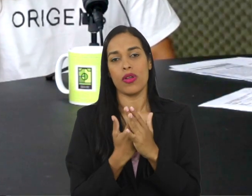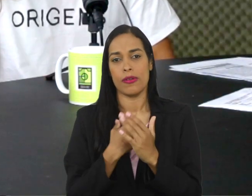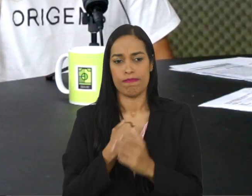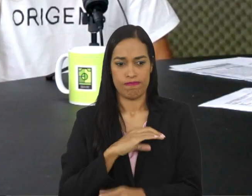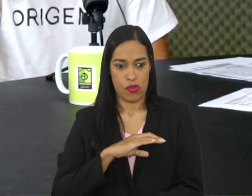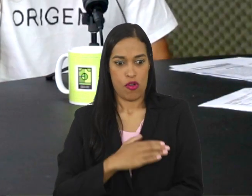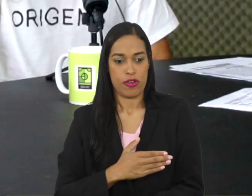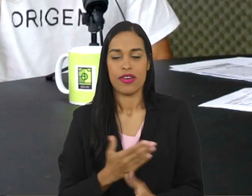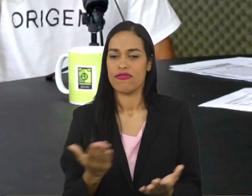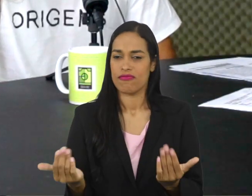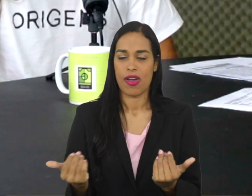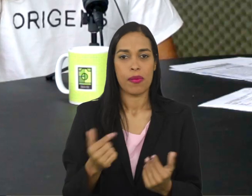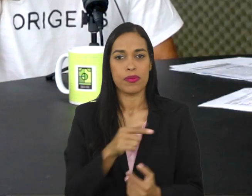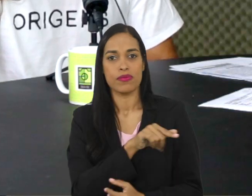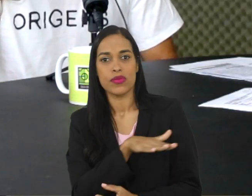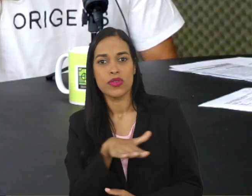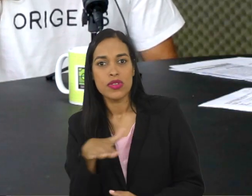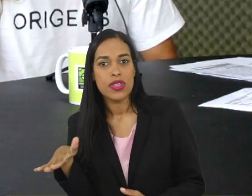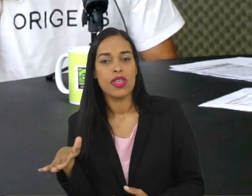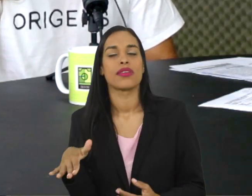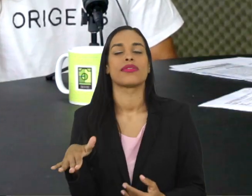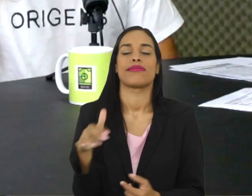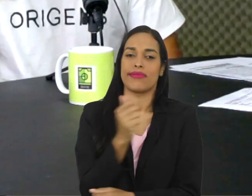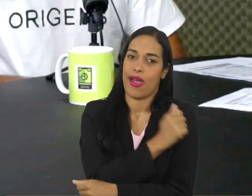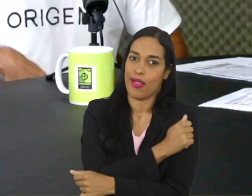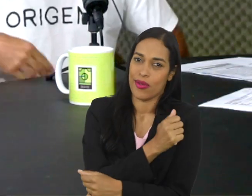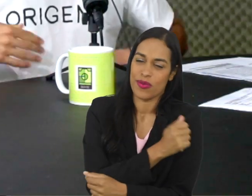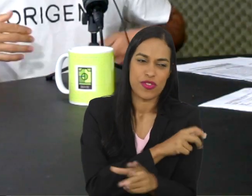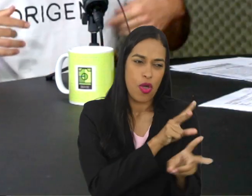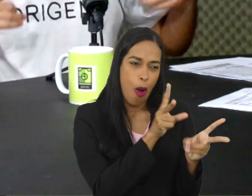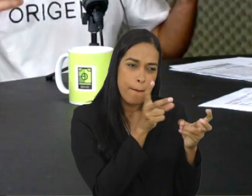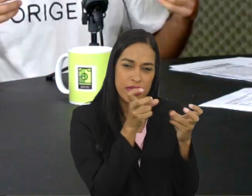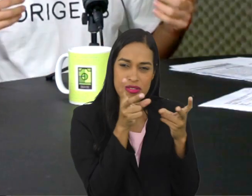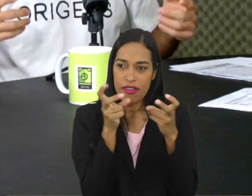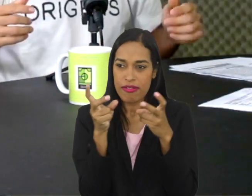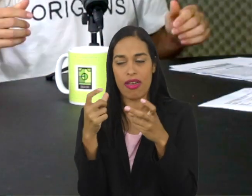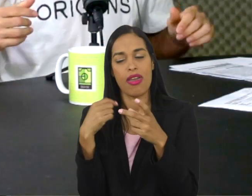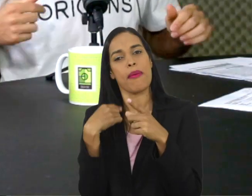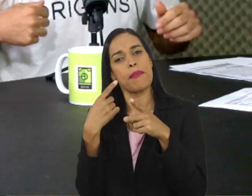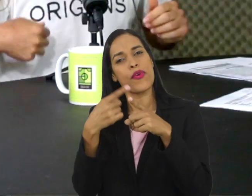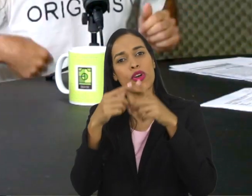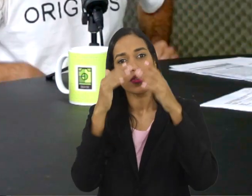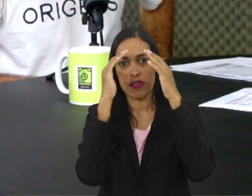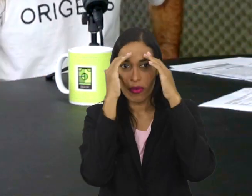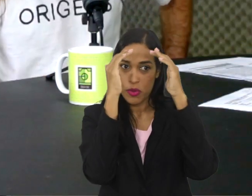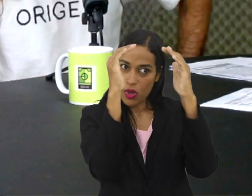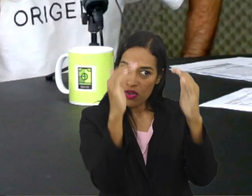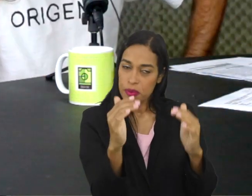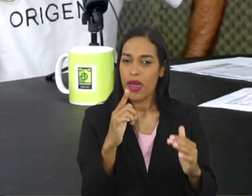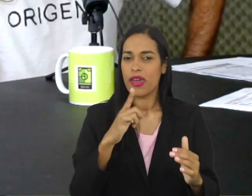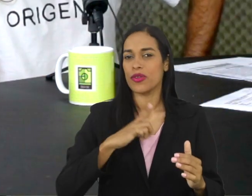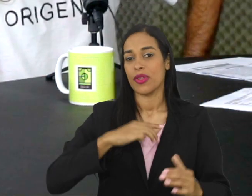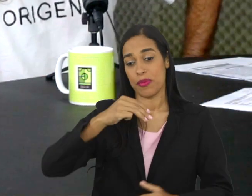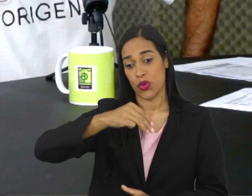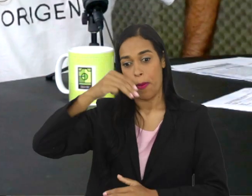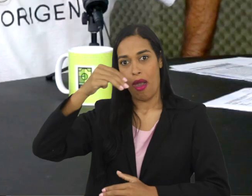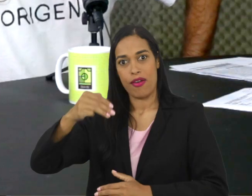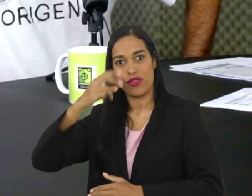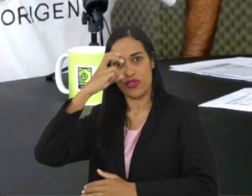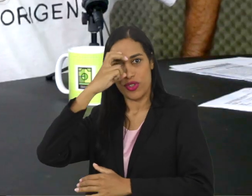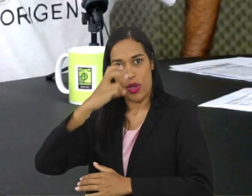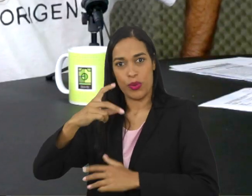criei coragem a partir daí. Também observando o cenário com muito respeito, porque a gente tem muitos mestres da cultura popular